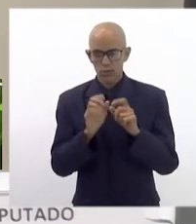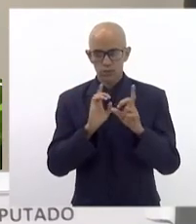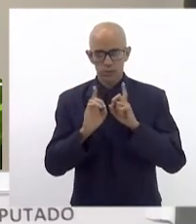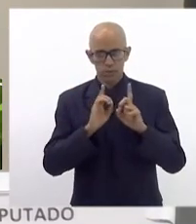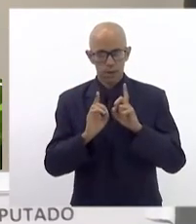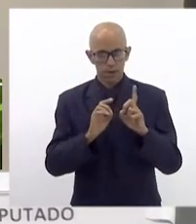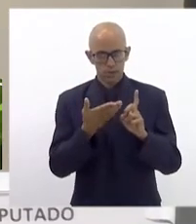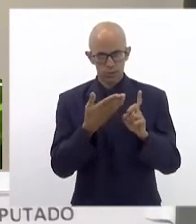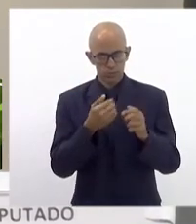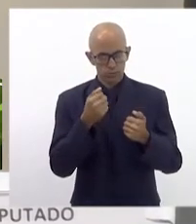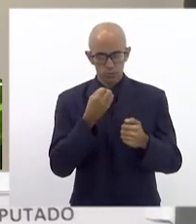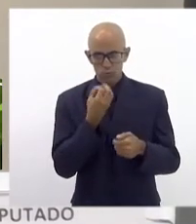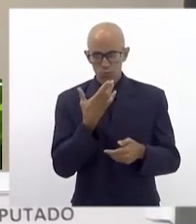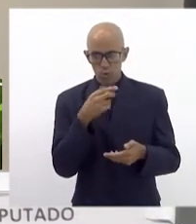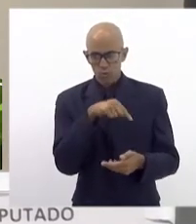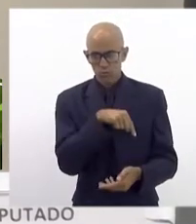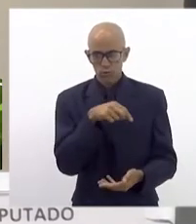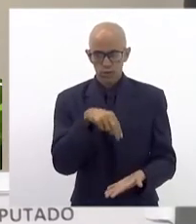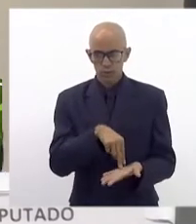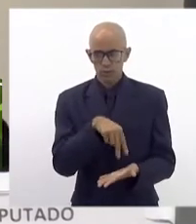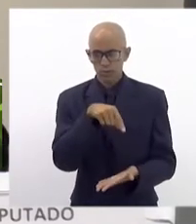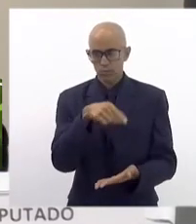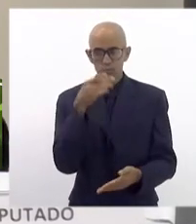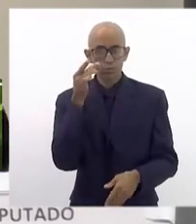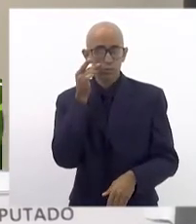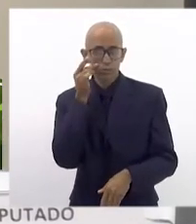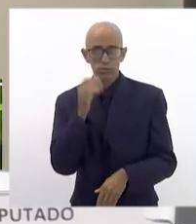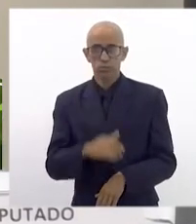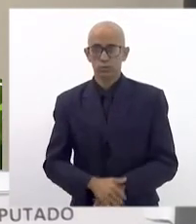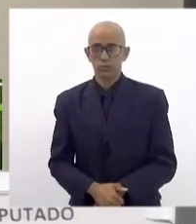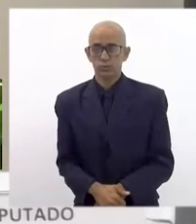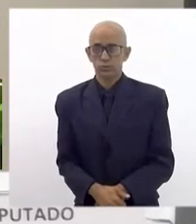hoje aqui presencialmente nesta audiência pública.